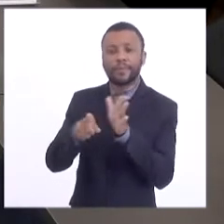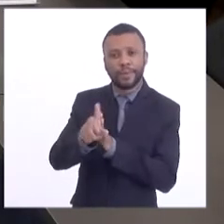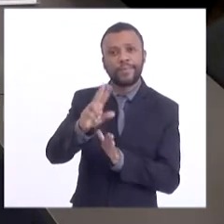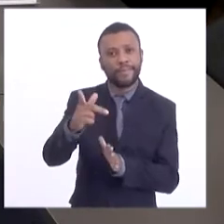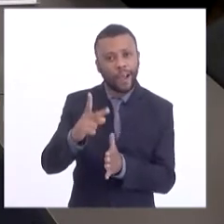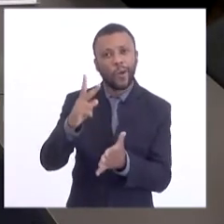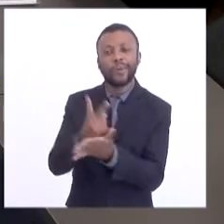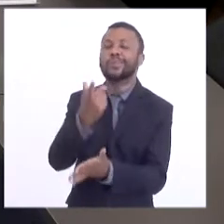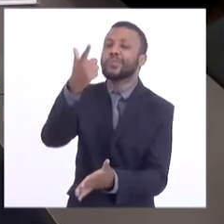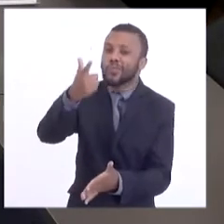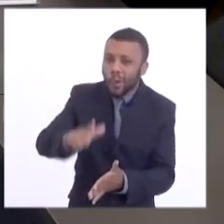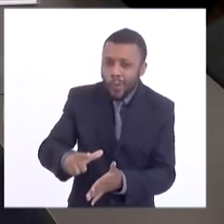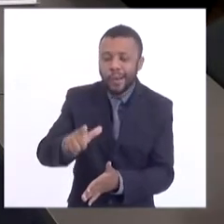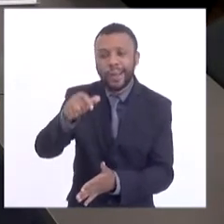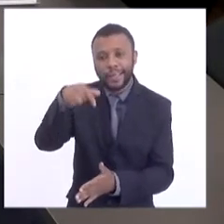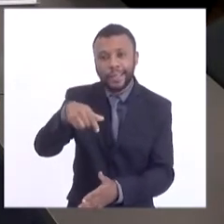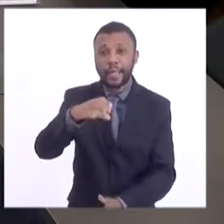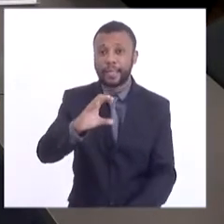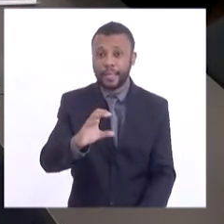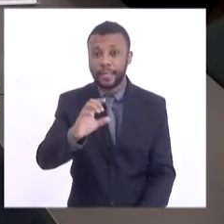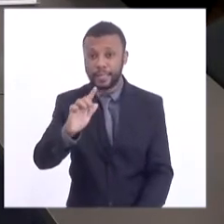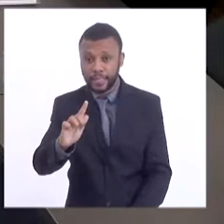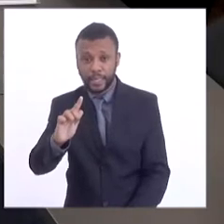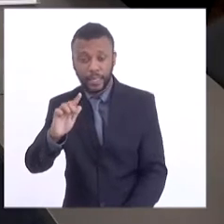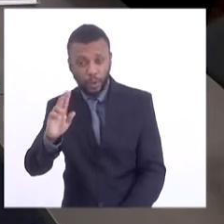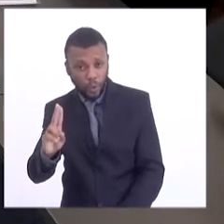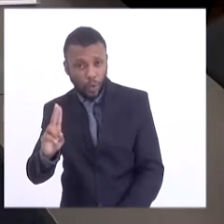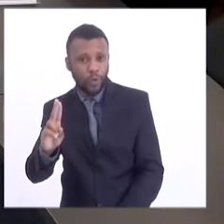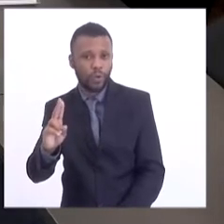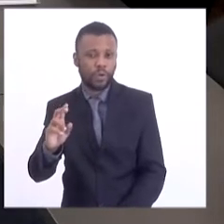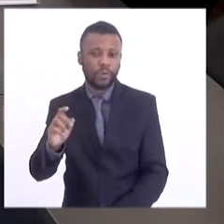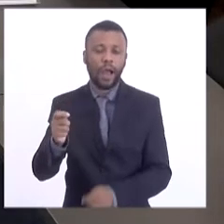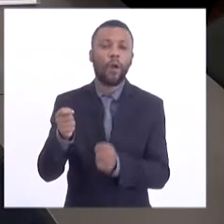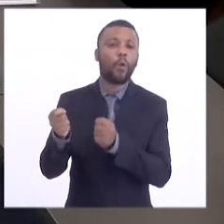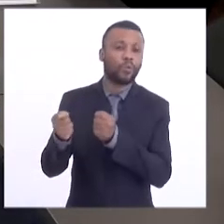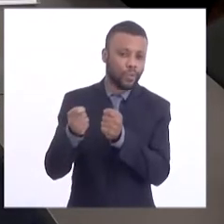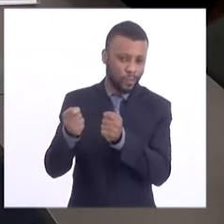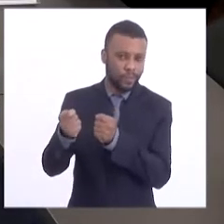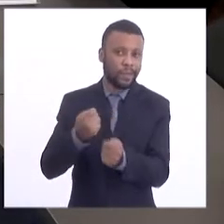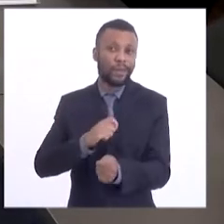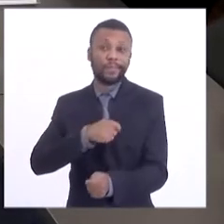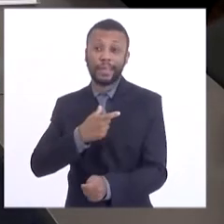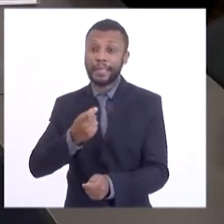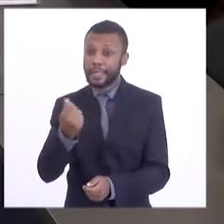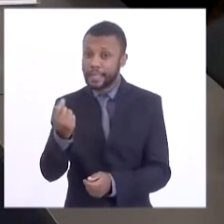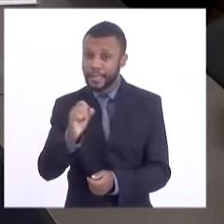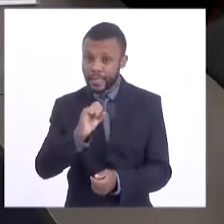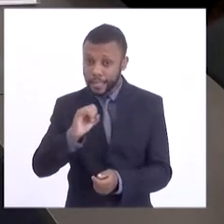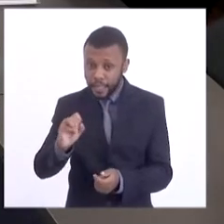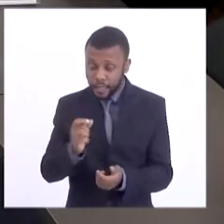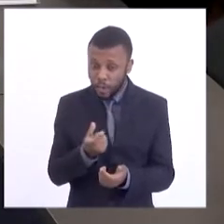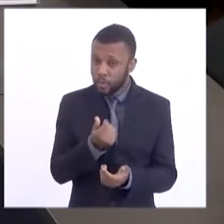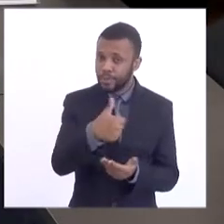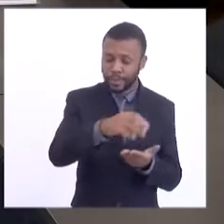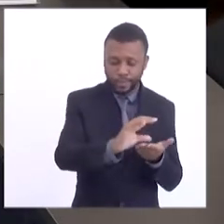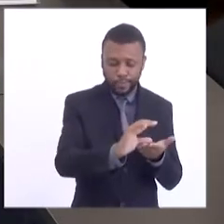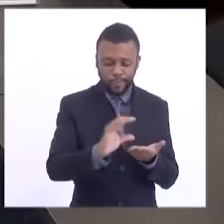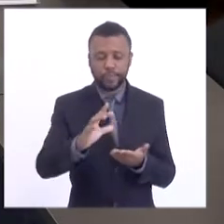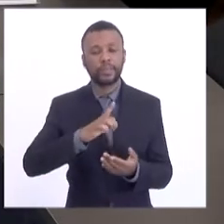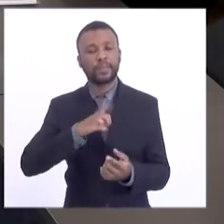para Controladoria se esse dinheiro tá com aquela finalidade é porque é acho eu